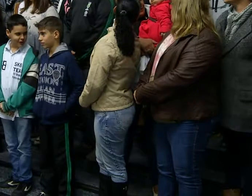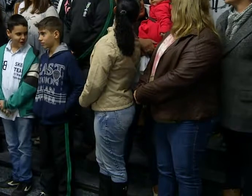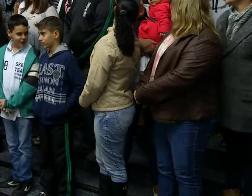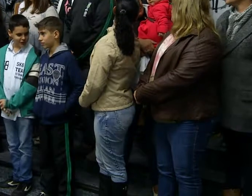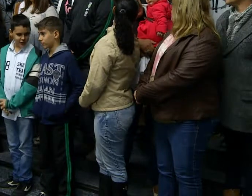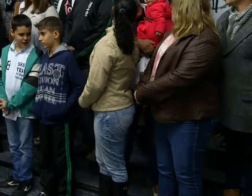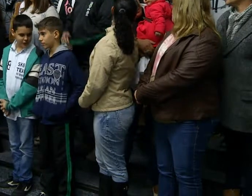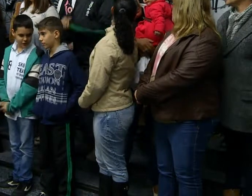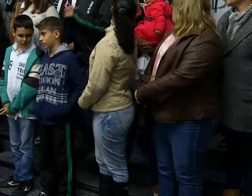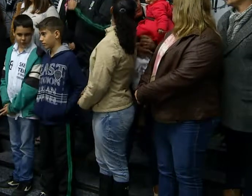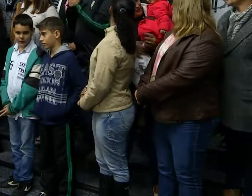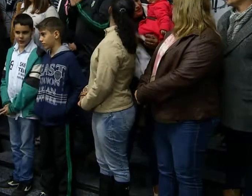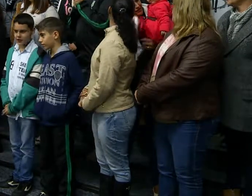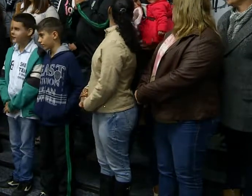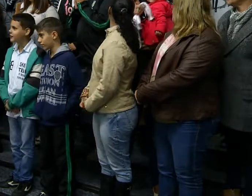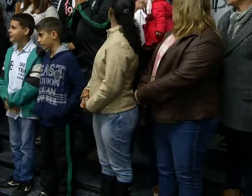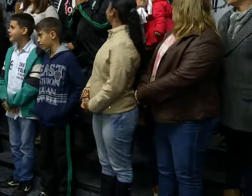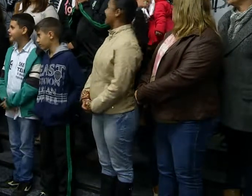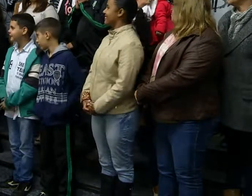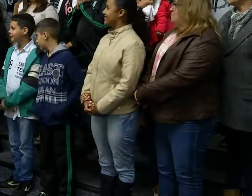viu?